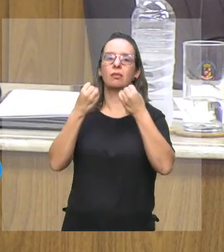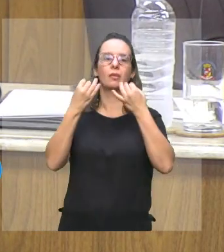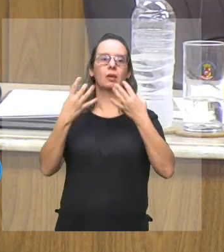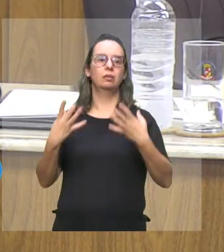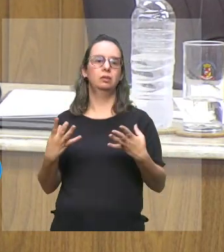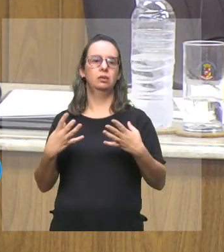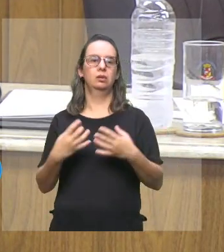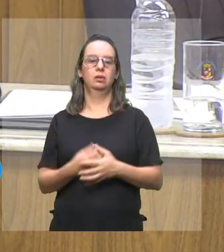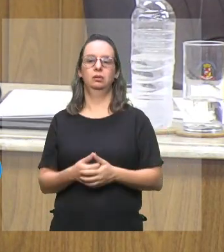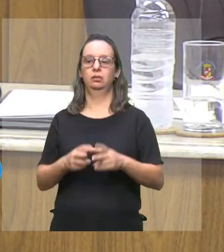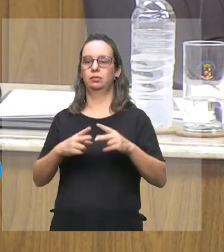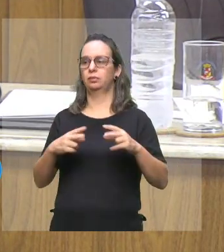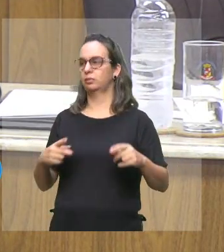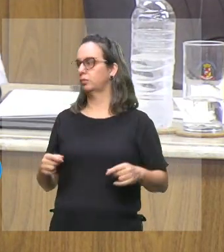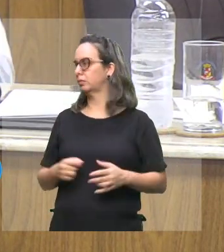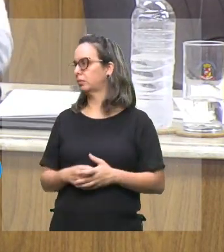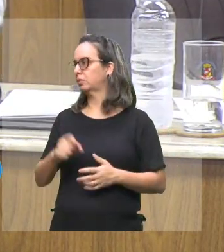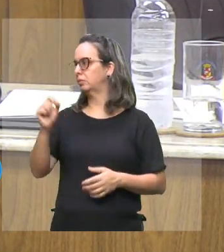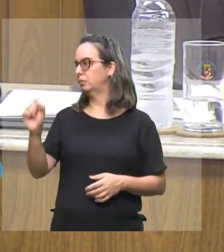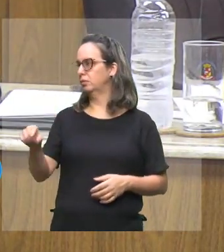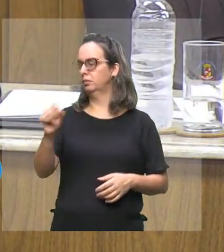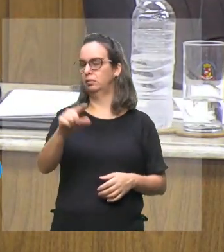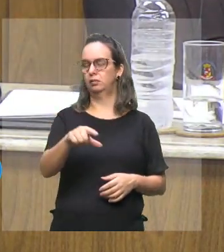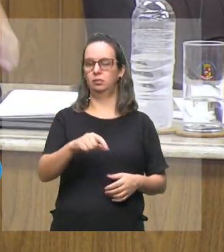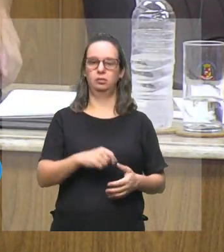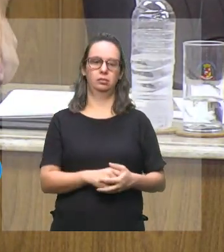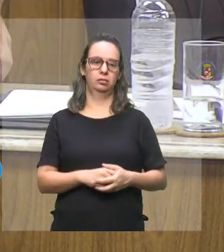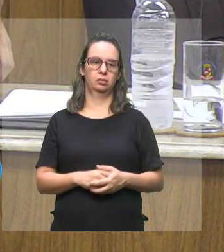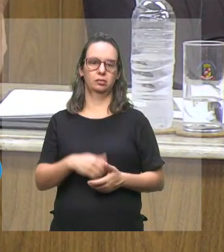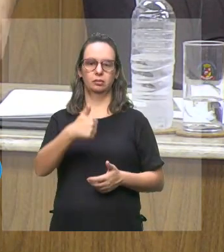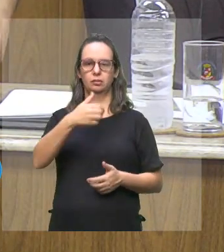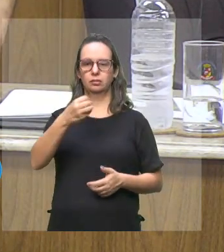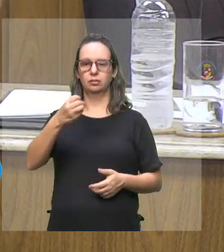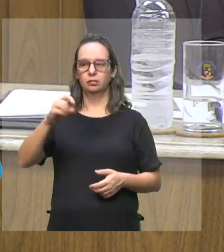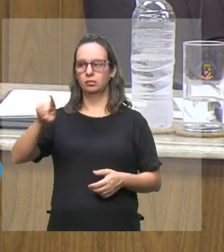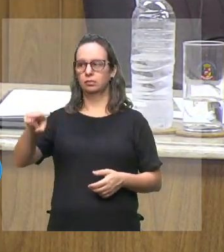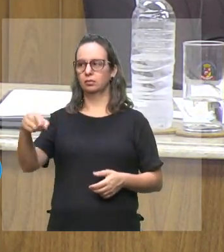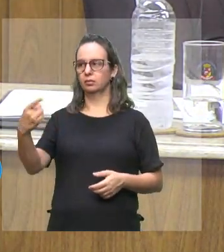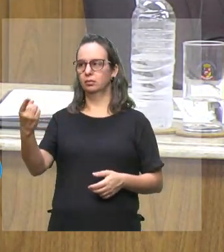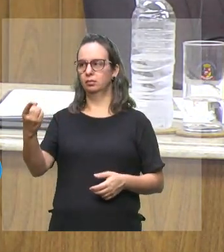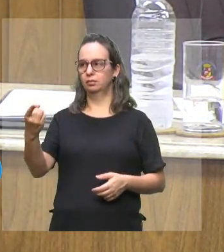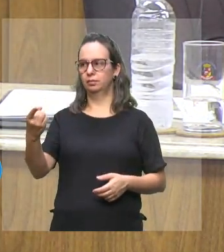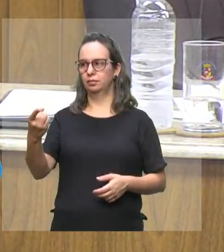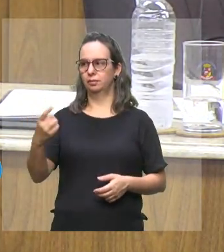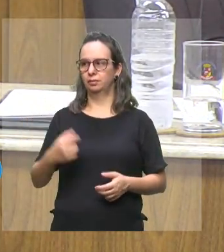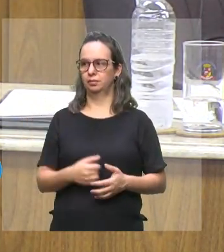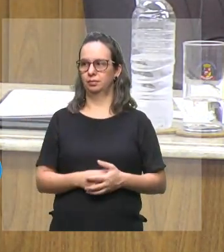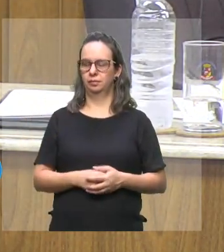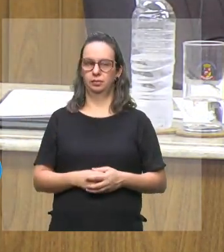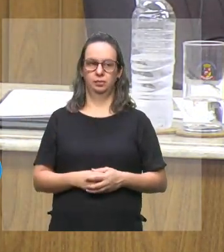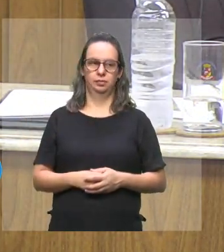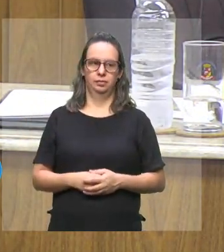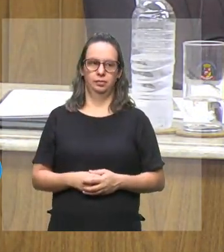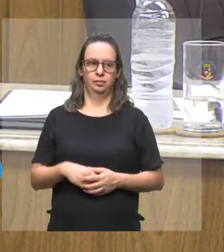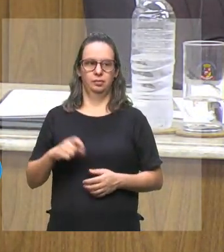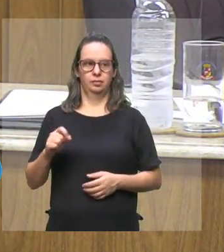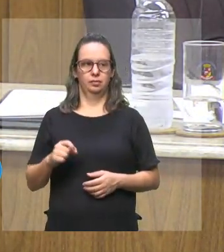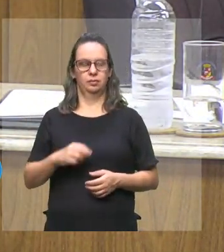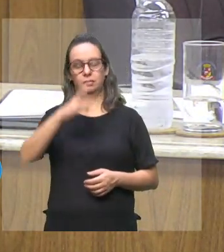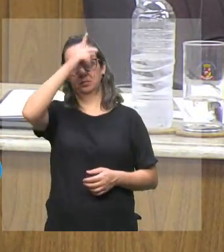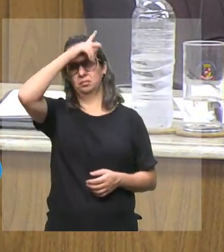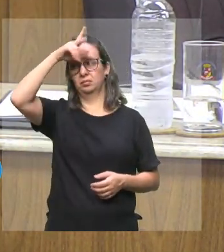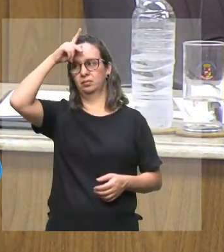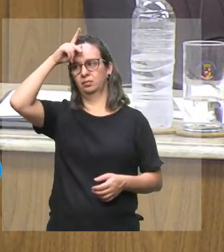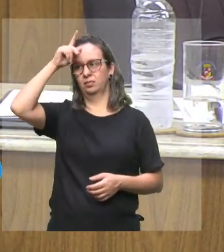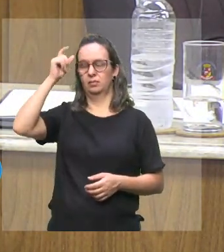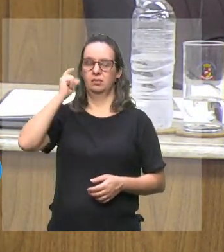conseguiria plantar com R$100 mil? E, infelizmente, o prefeito, que é um agricultor, um homem da terra,